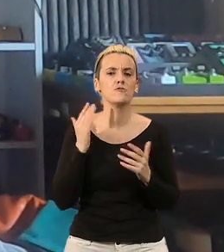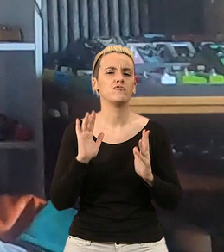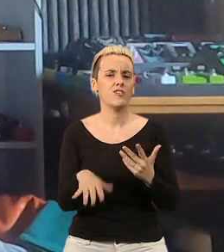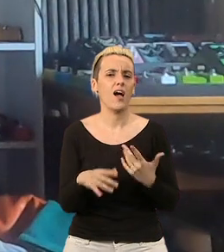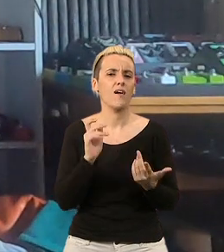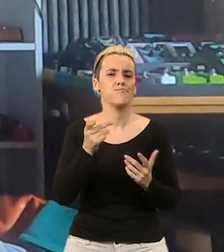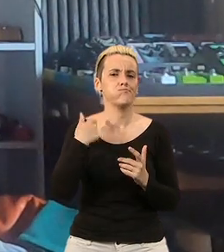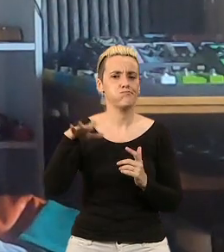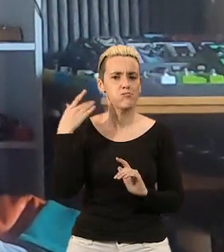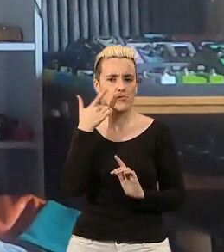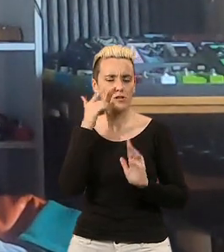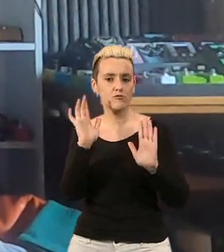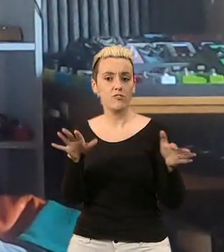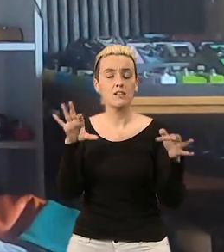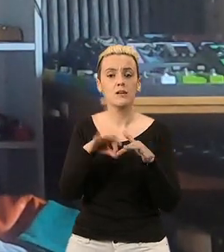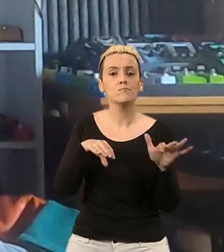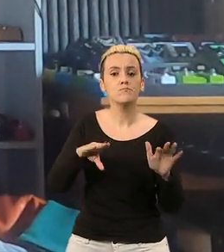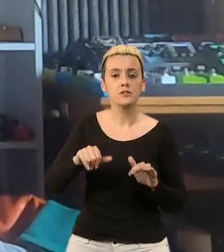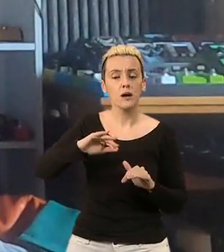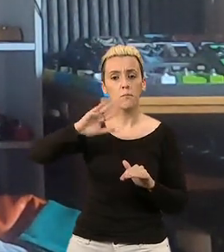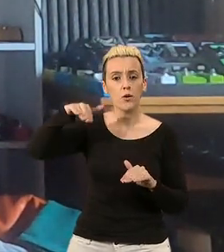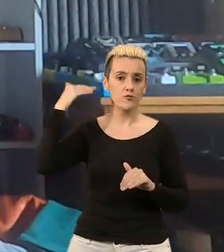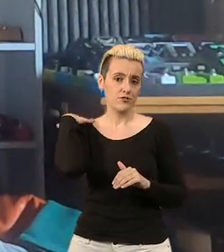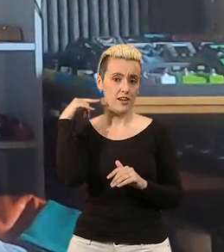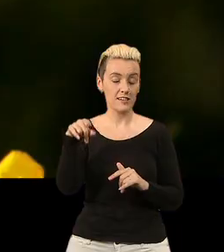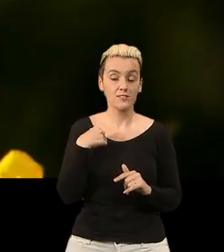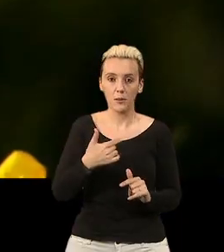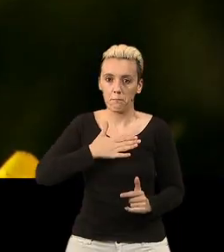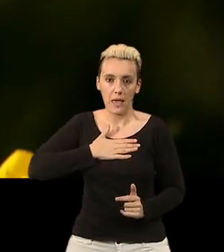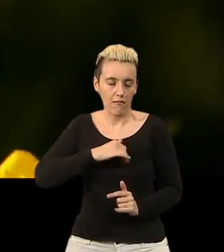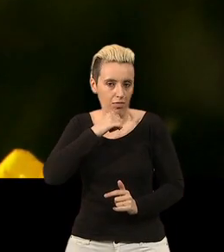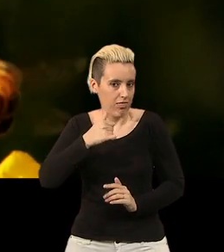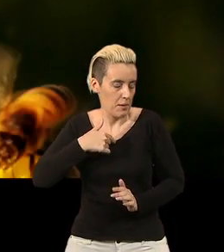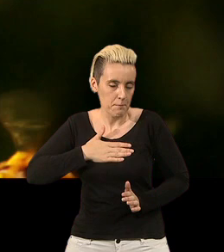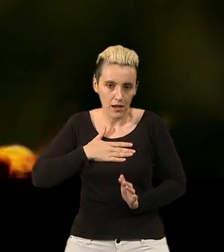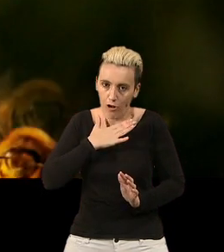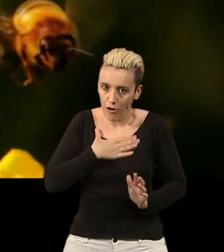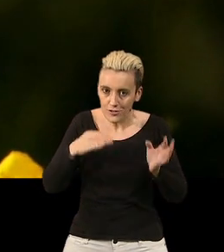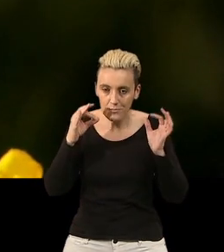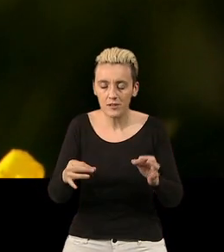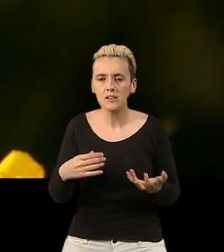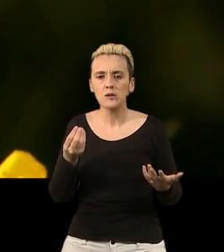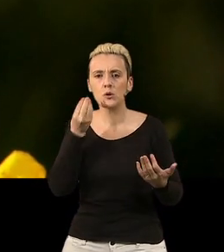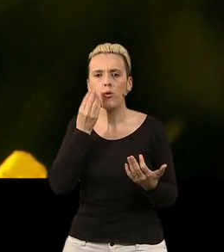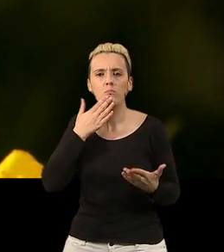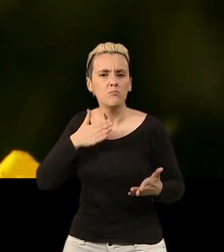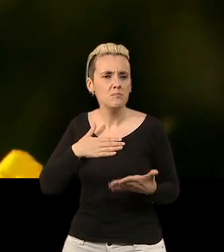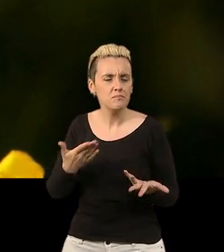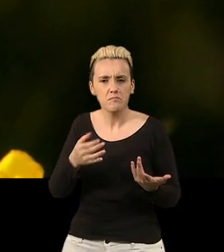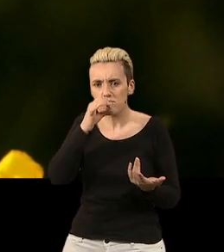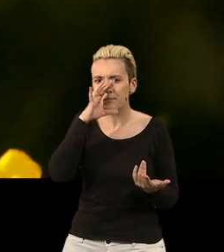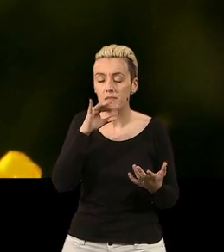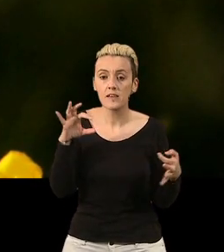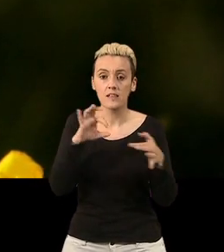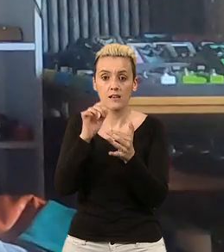tempo, é um tema de Trás-os-Montes, do qual sempre gostei muito. Conheci-o através de uma recolha do